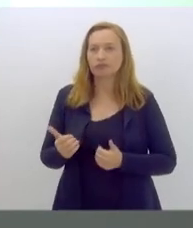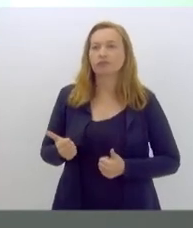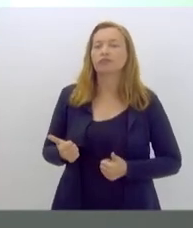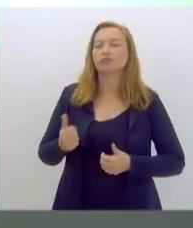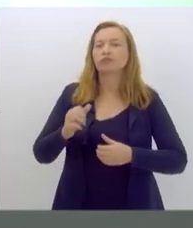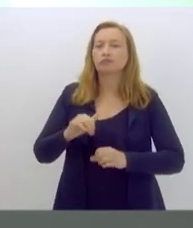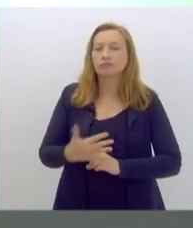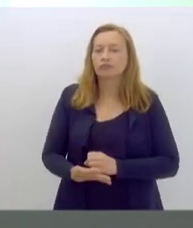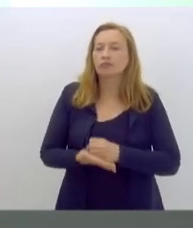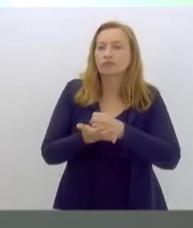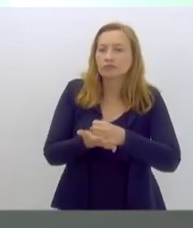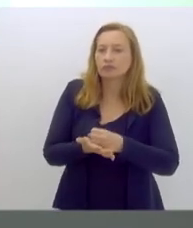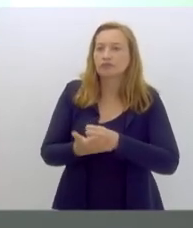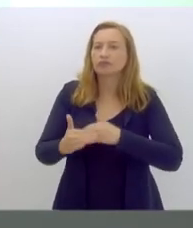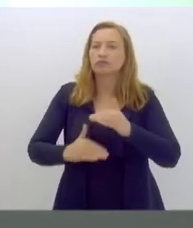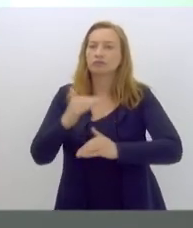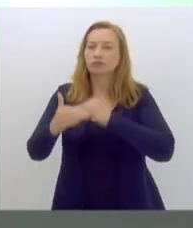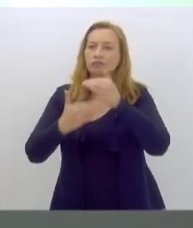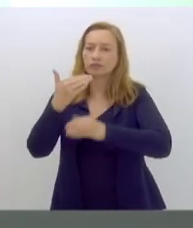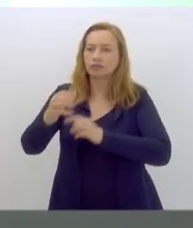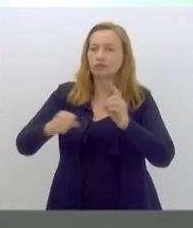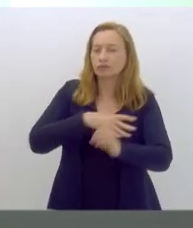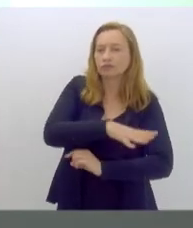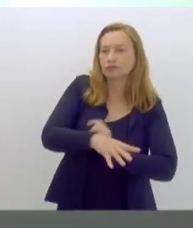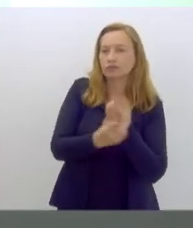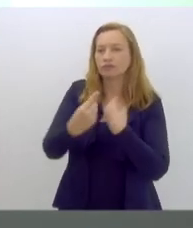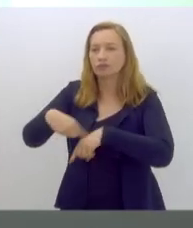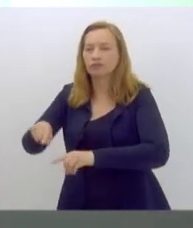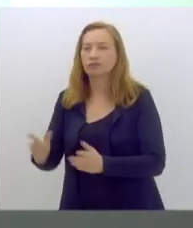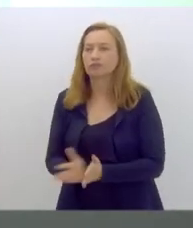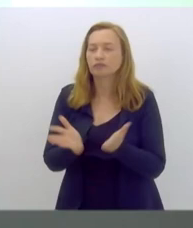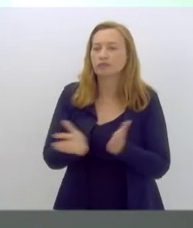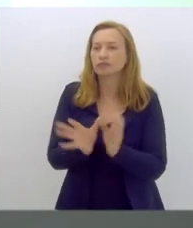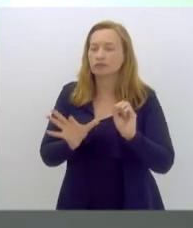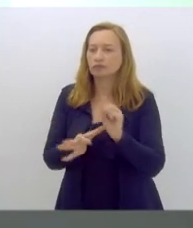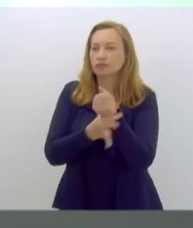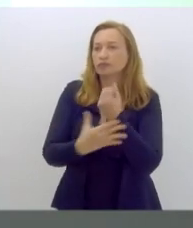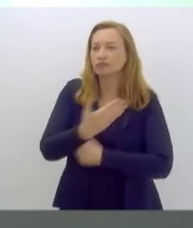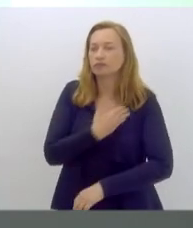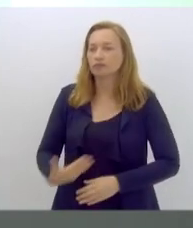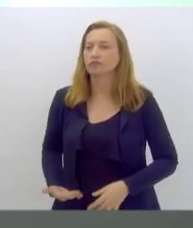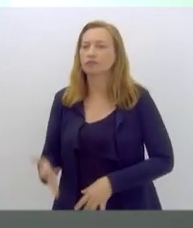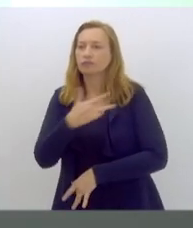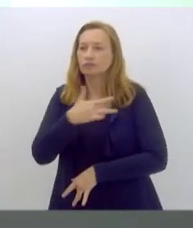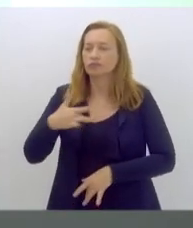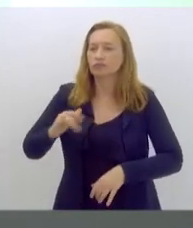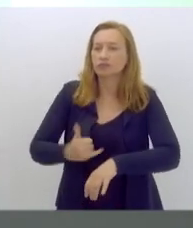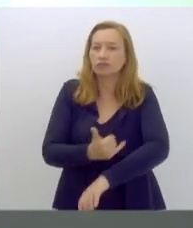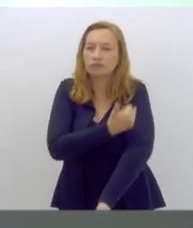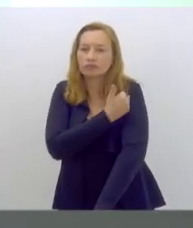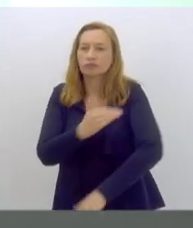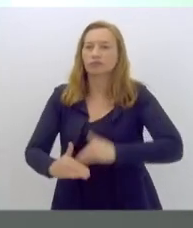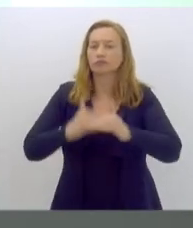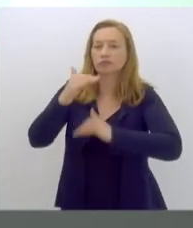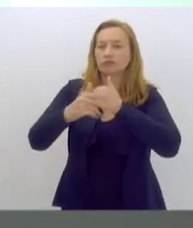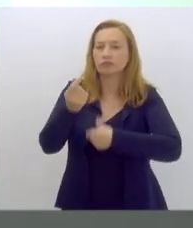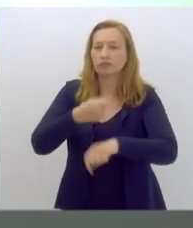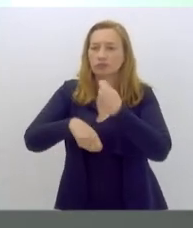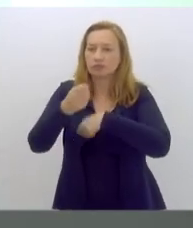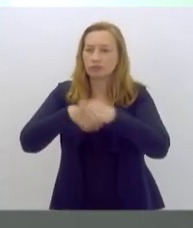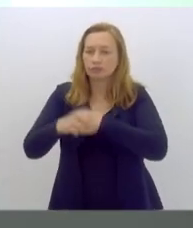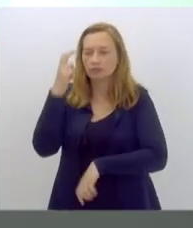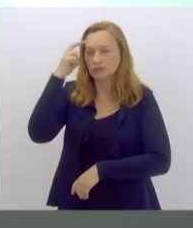de Desenvolvimento Social enfrentamento a pobreza Segurança Pública saúde e infraestrutura desenvolvimento econômico